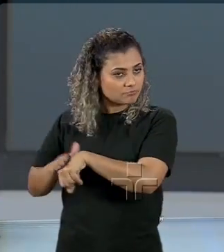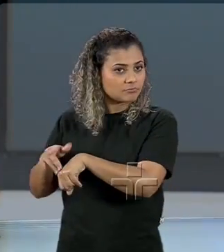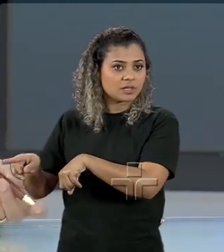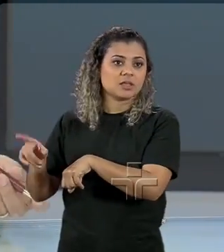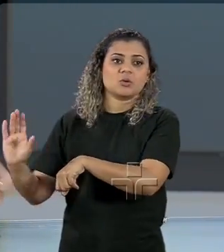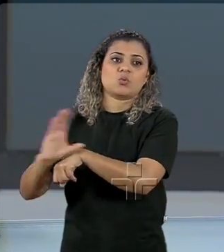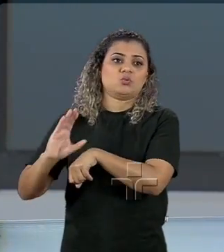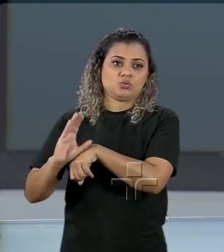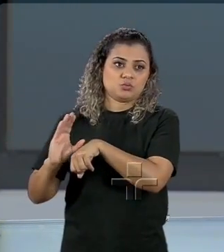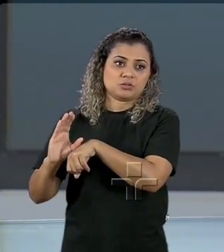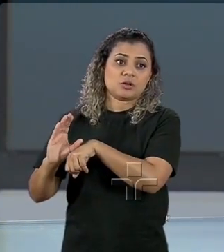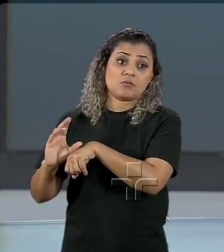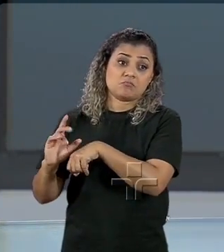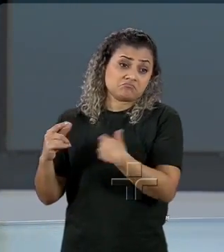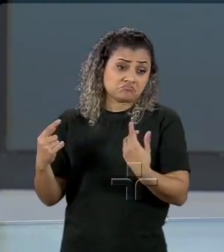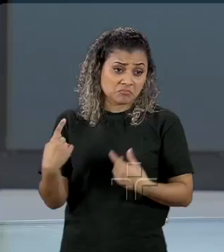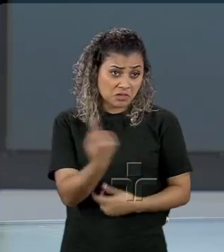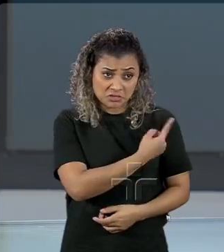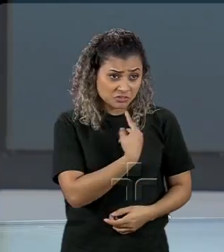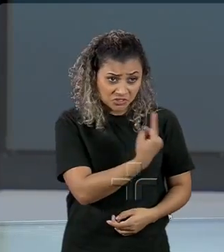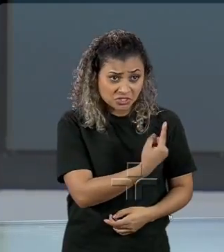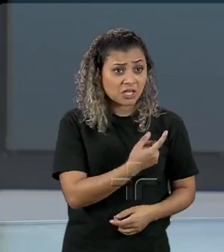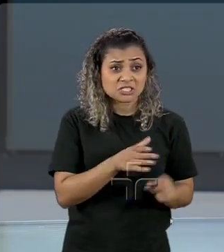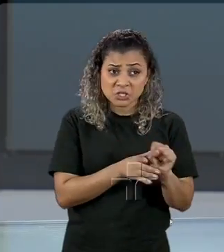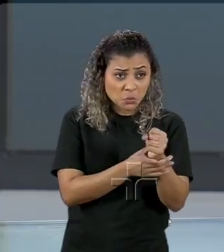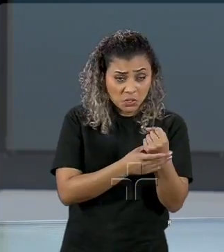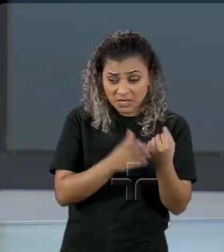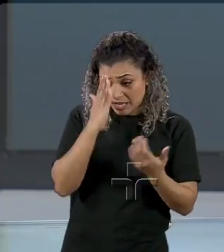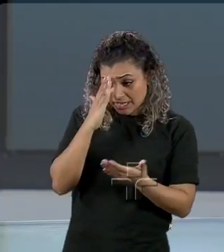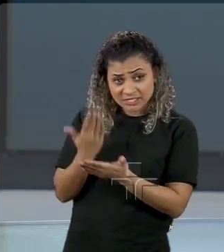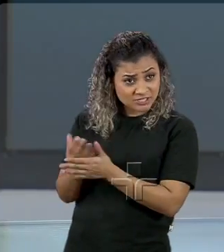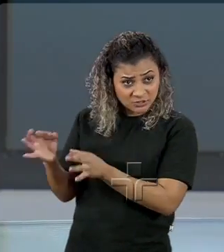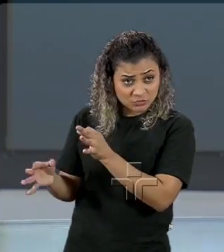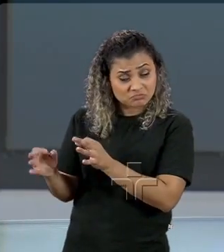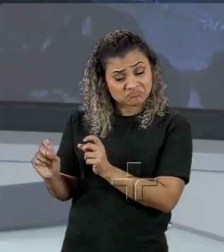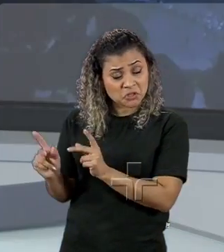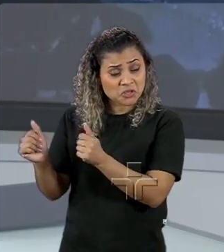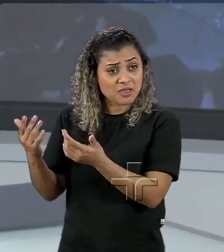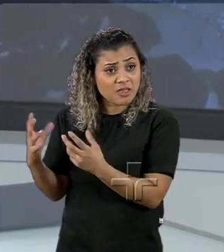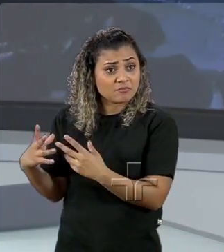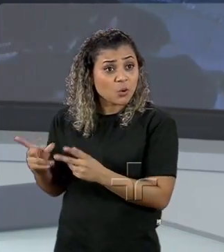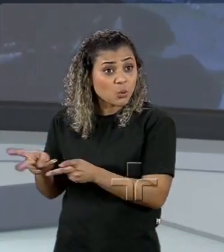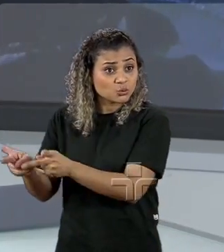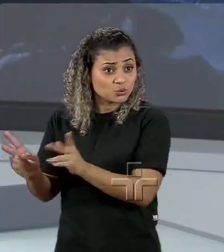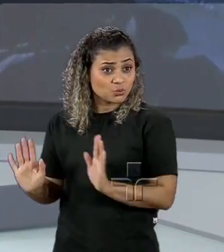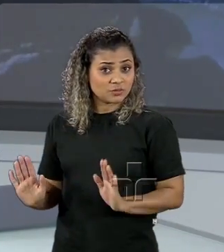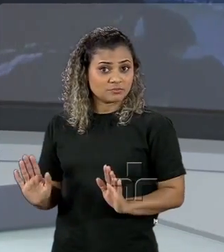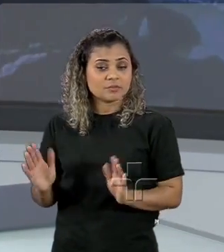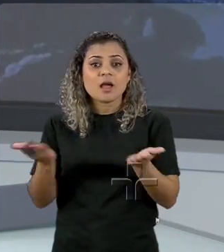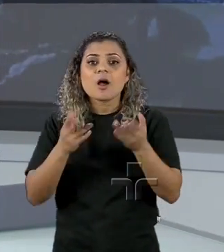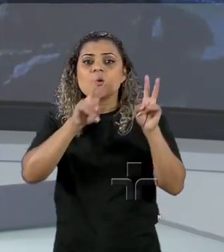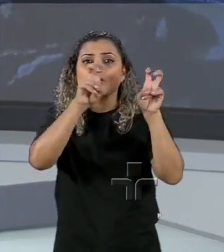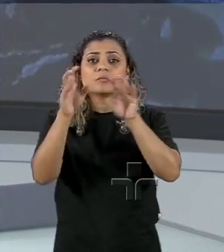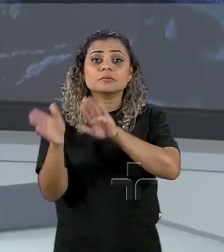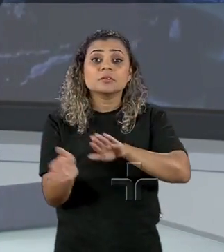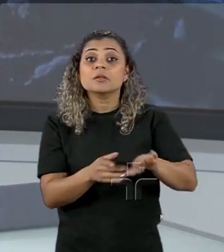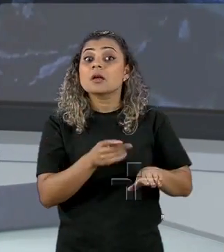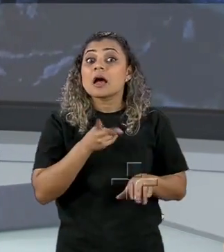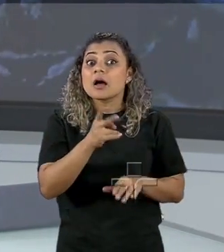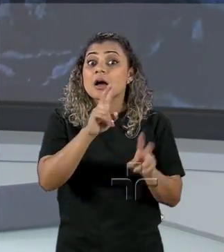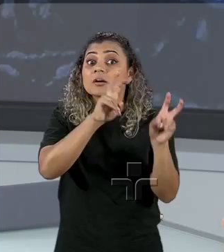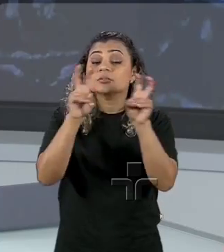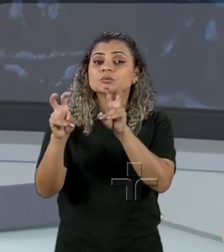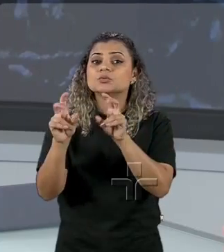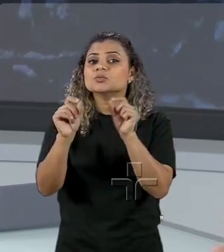Constituição, eu acho que a estabilidade e a segurança jurídica fica assegurada. Agora a gente segue para outro assunto que também gera muita discussão.